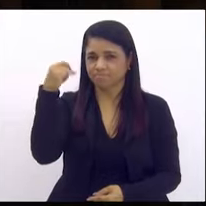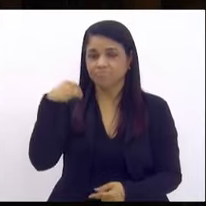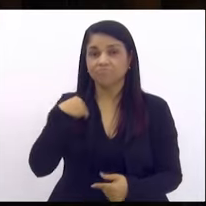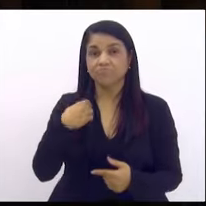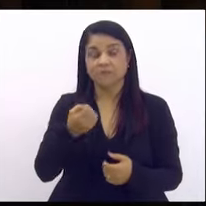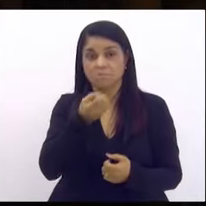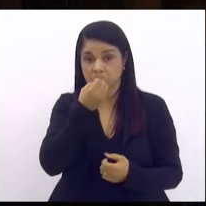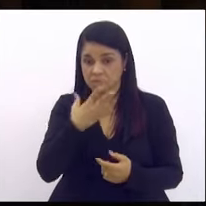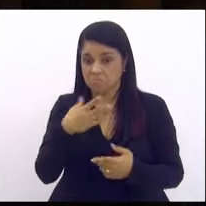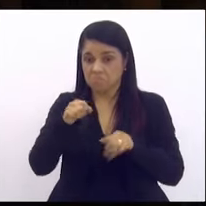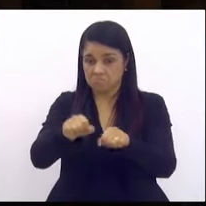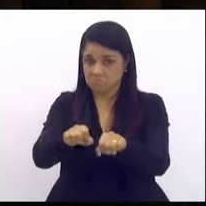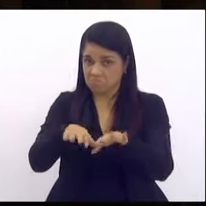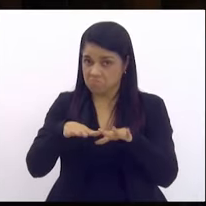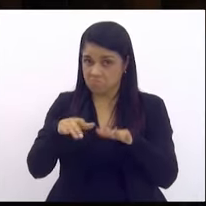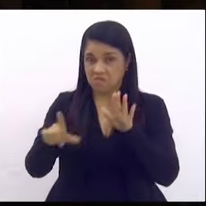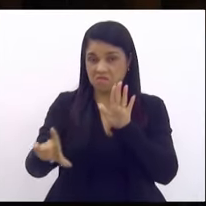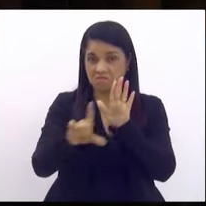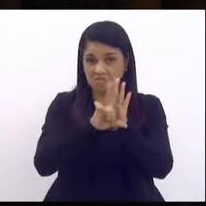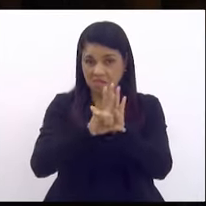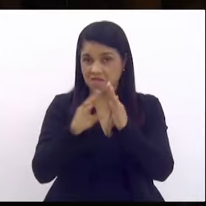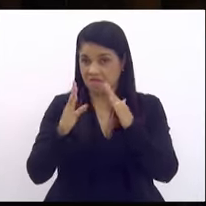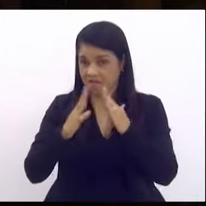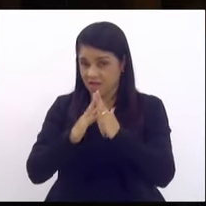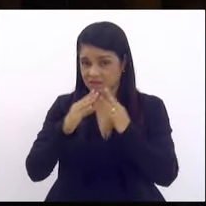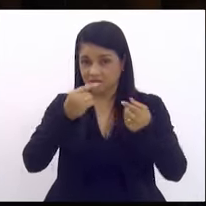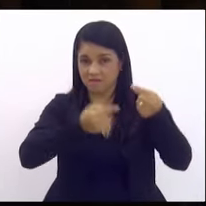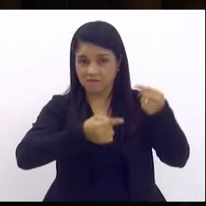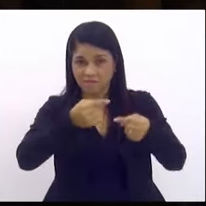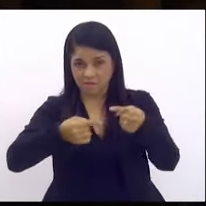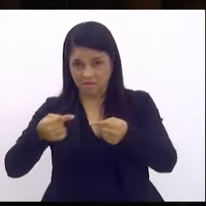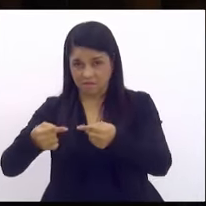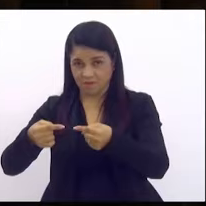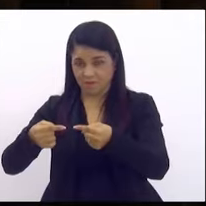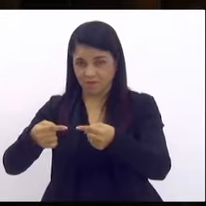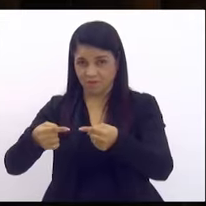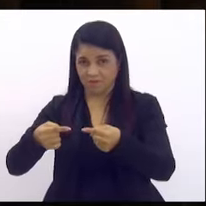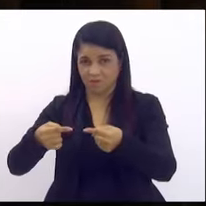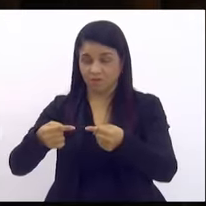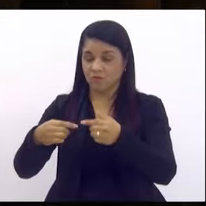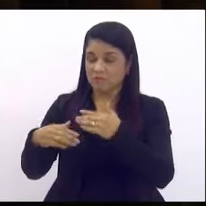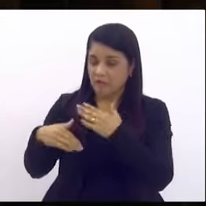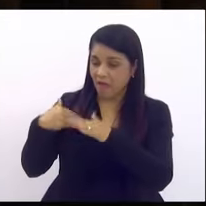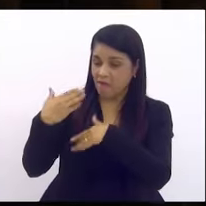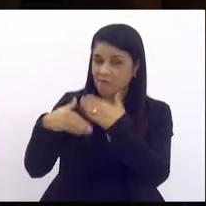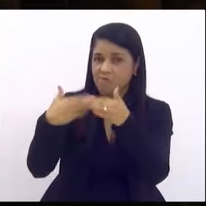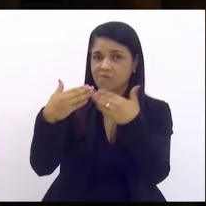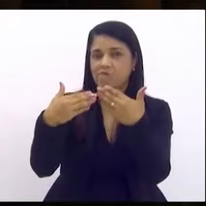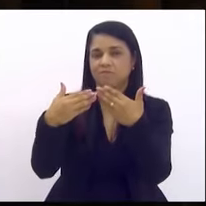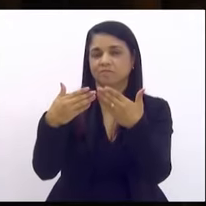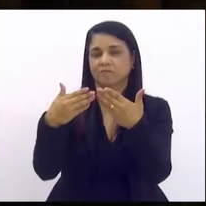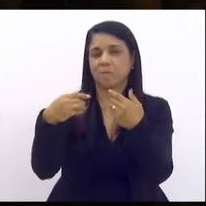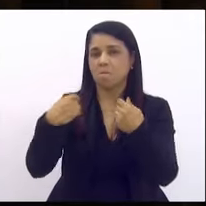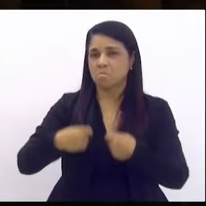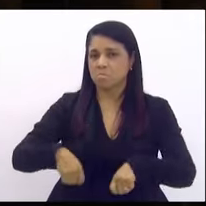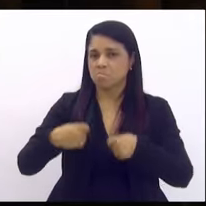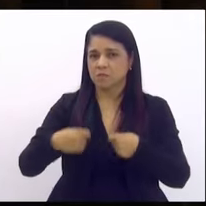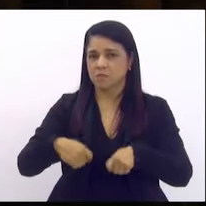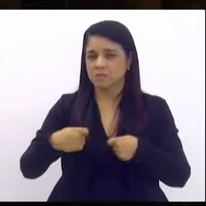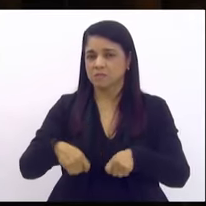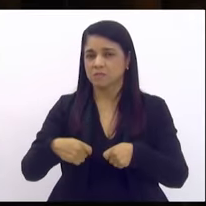dentro de uma casa de leis fazendo esse debate que afinal de contas os avanços eles merecem ser